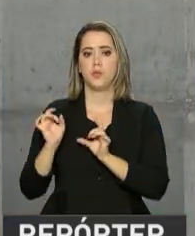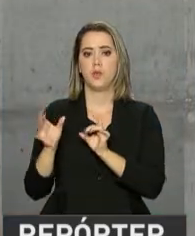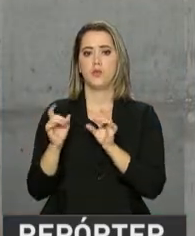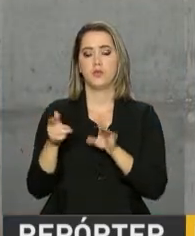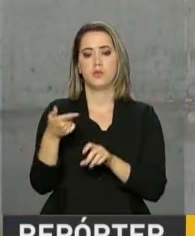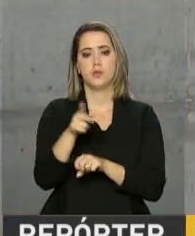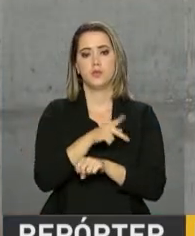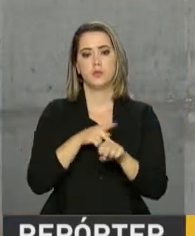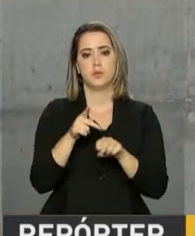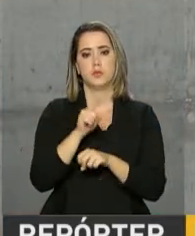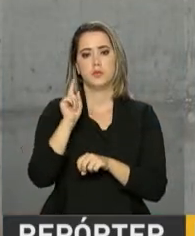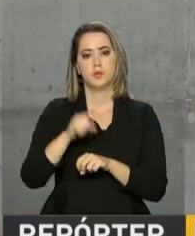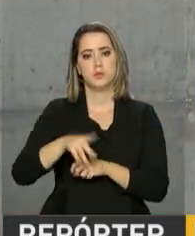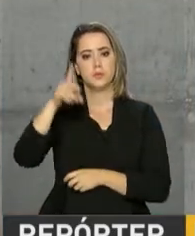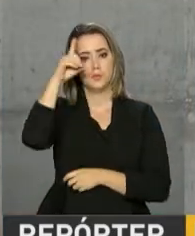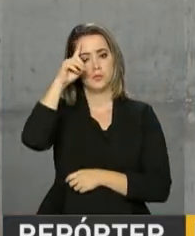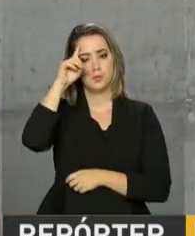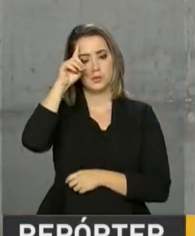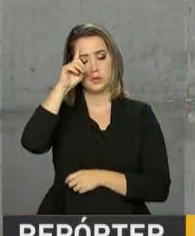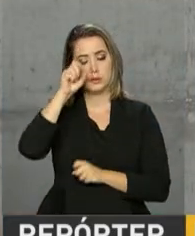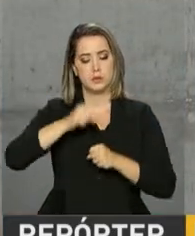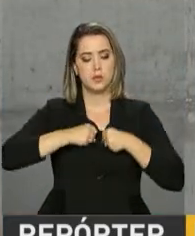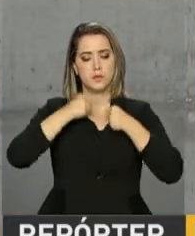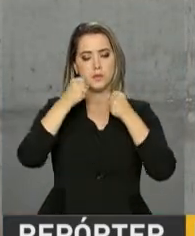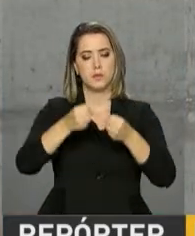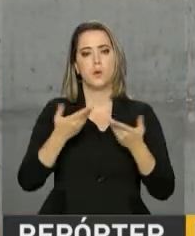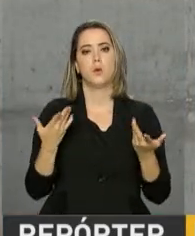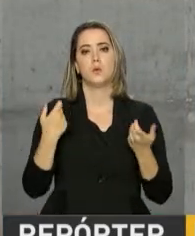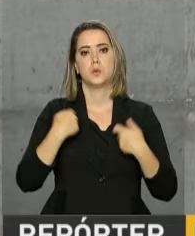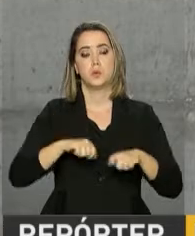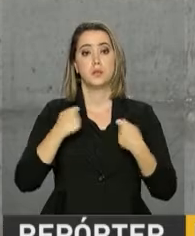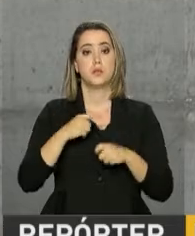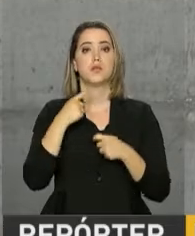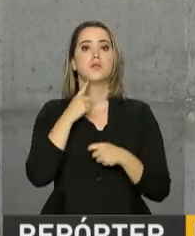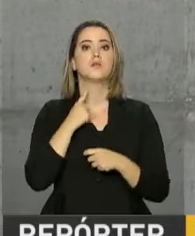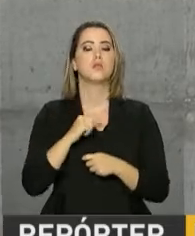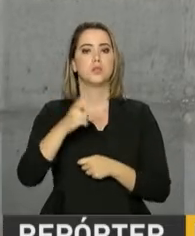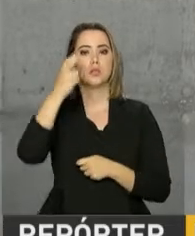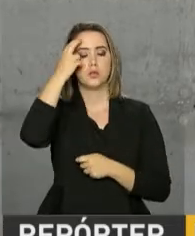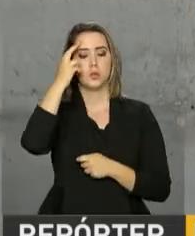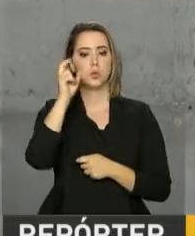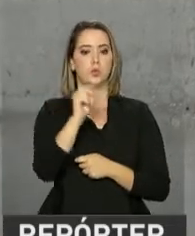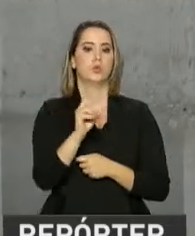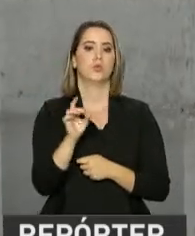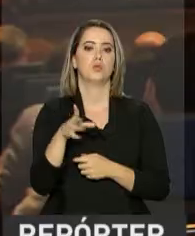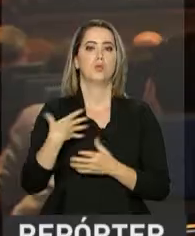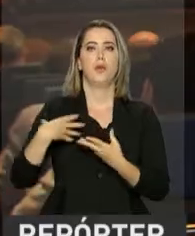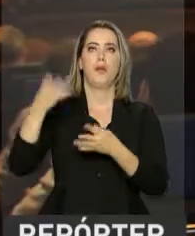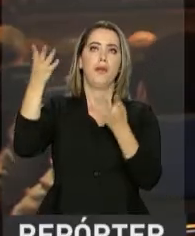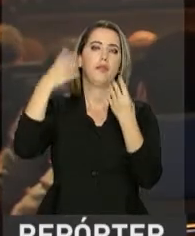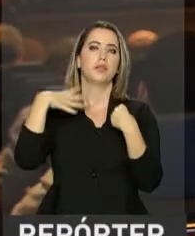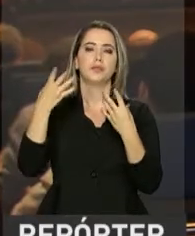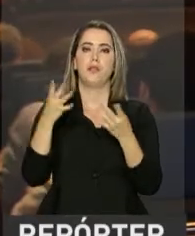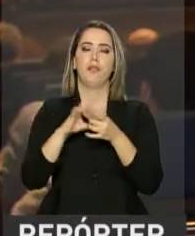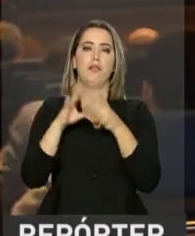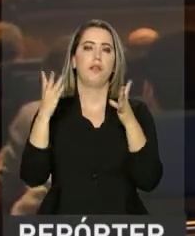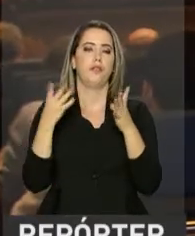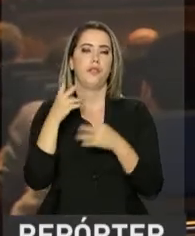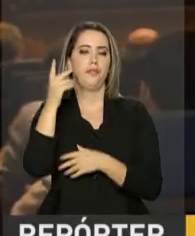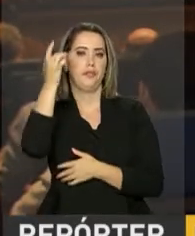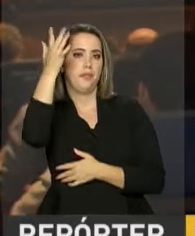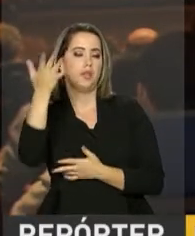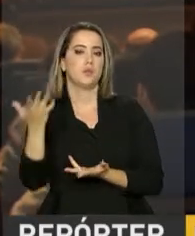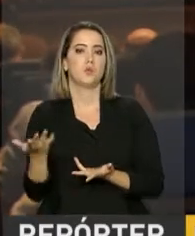diário é muita dedicação e empenho vontade de cultura num mar num cai do céu e para que pequenos e